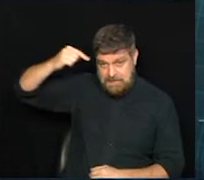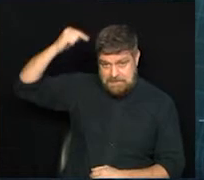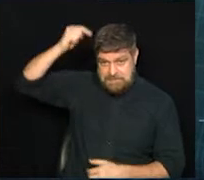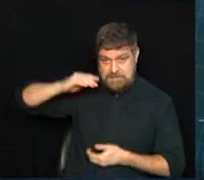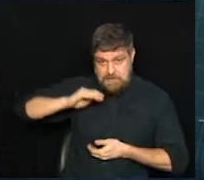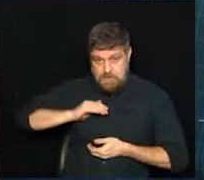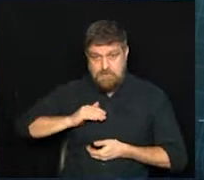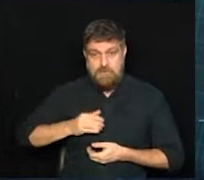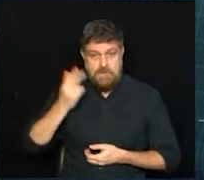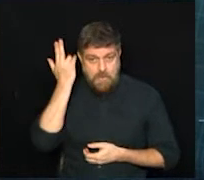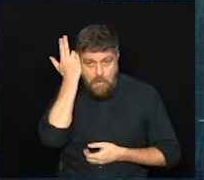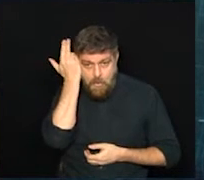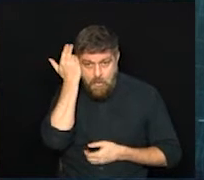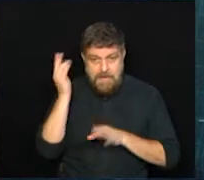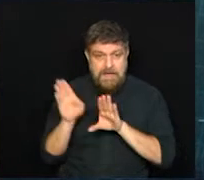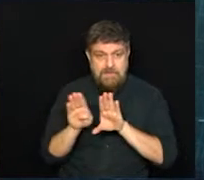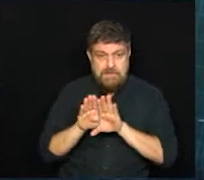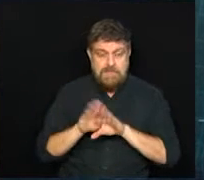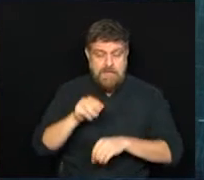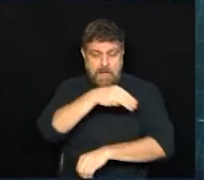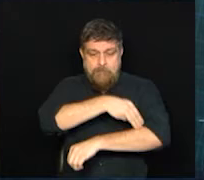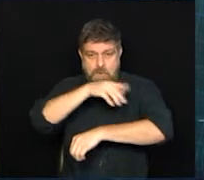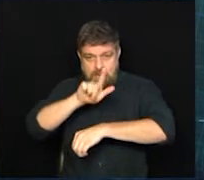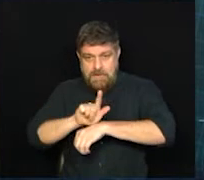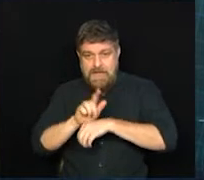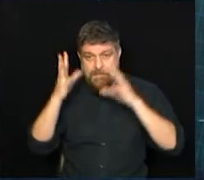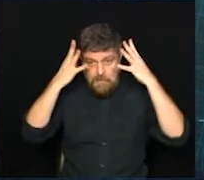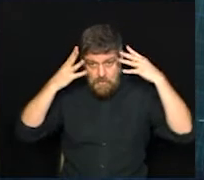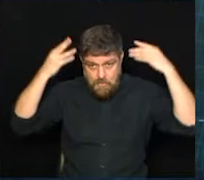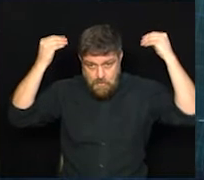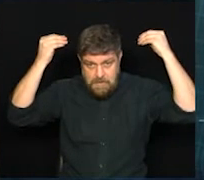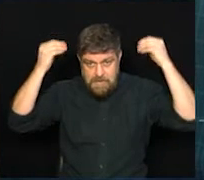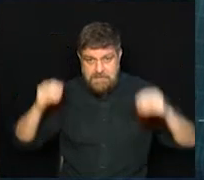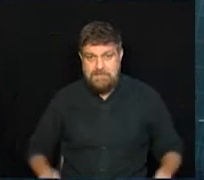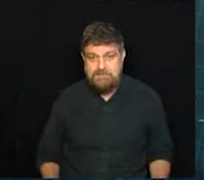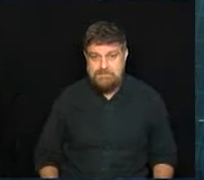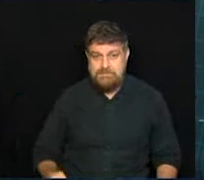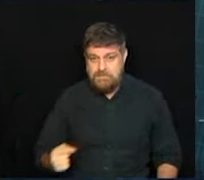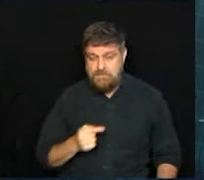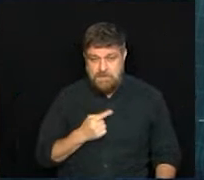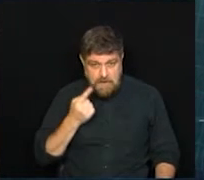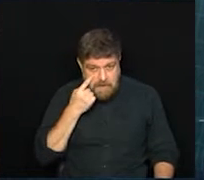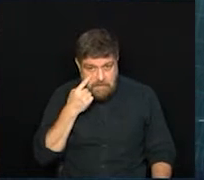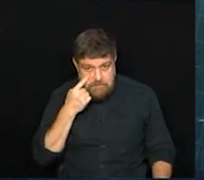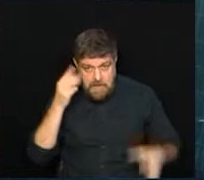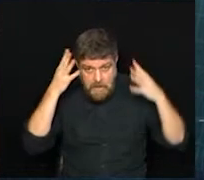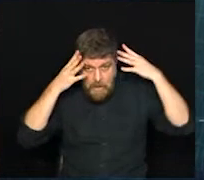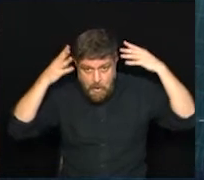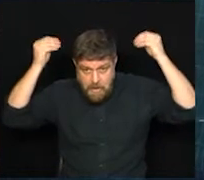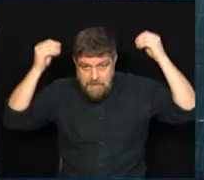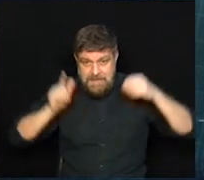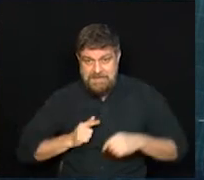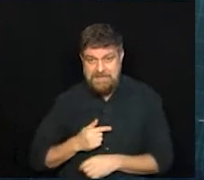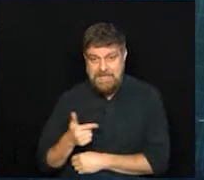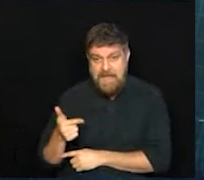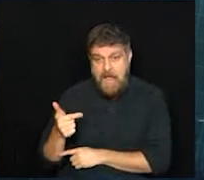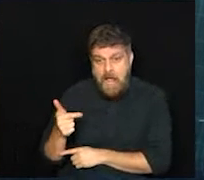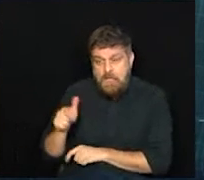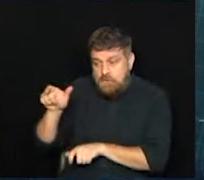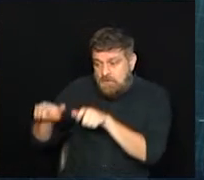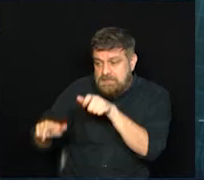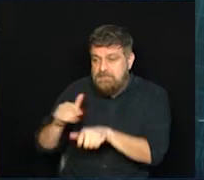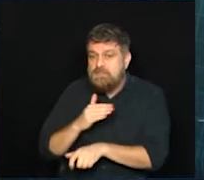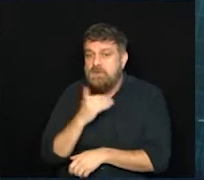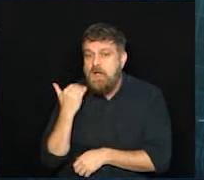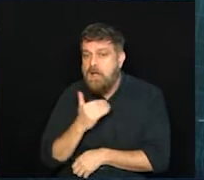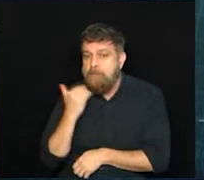Posse, Engenheiro Coelho, Morungaba e Olambra. Olha, Olambra, quando a gente vê, tem 12 óbitos, né? Um